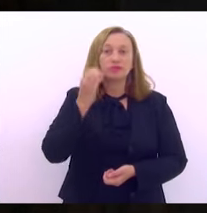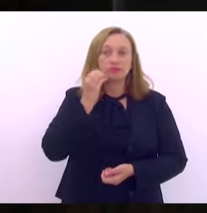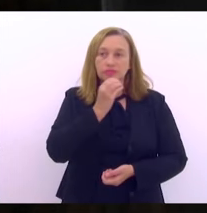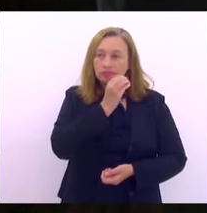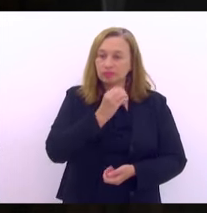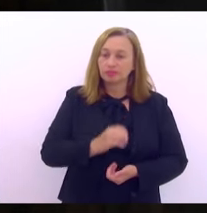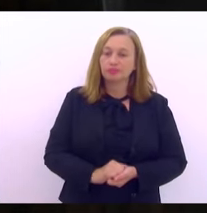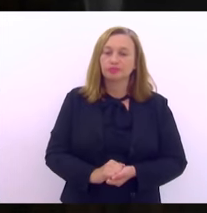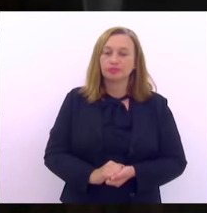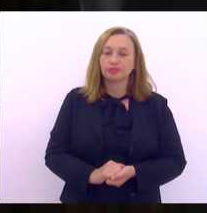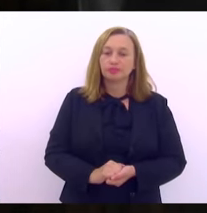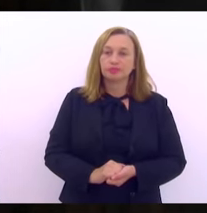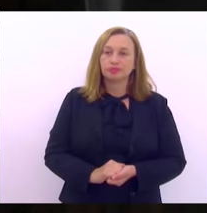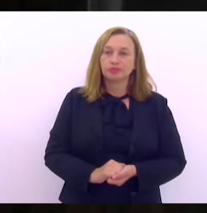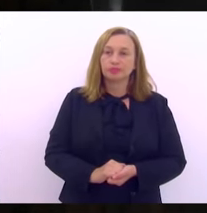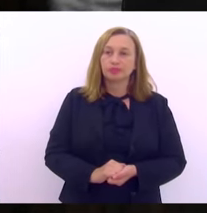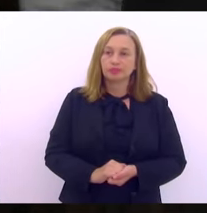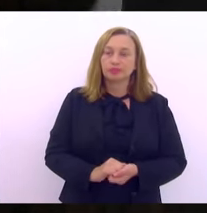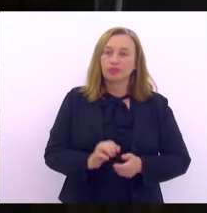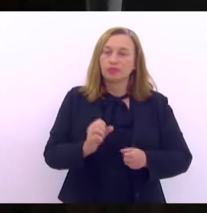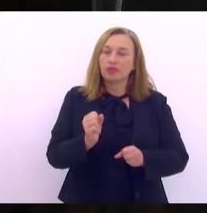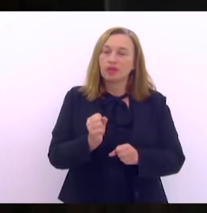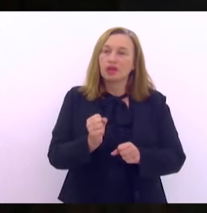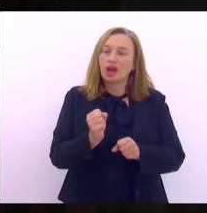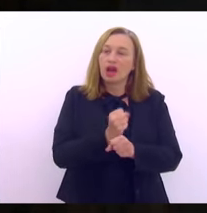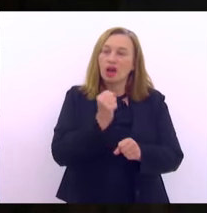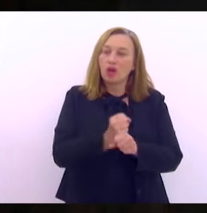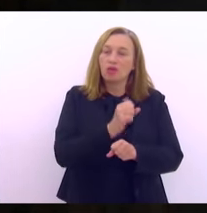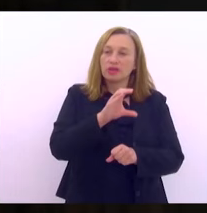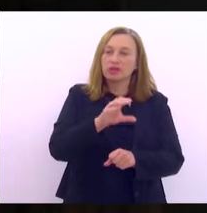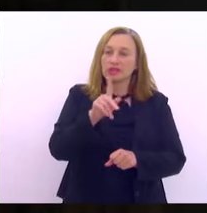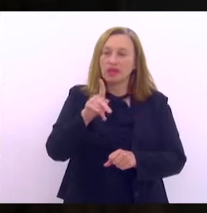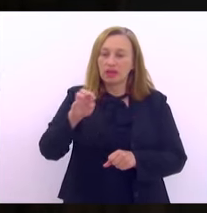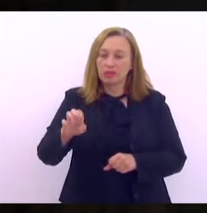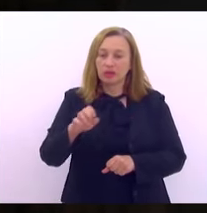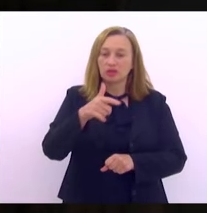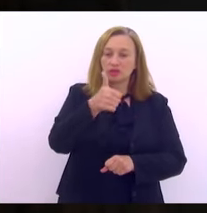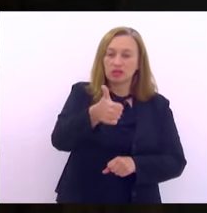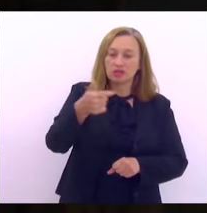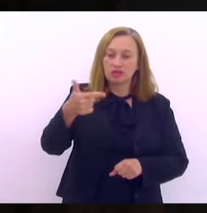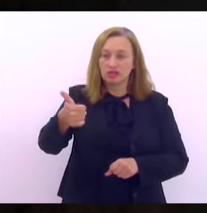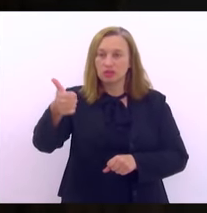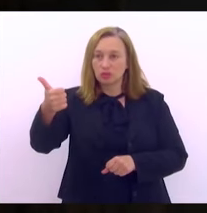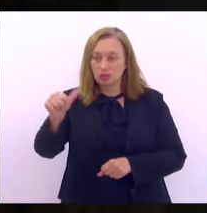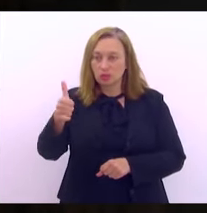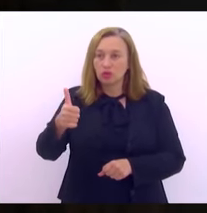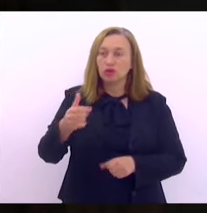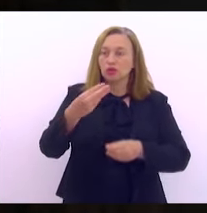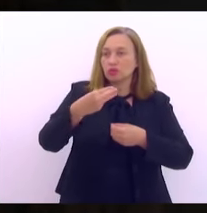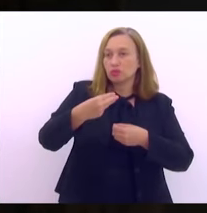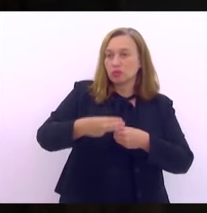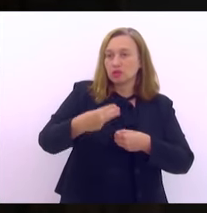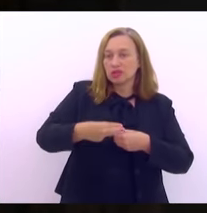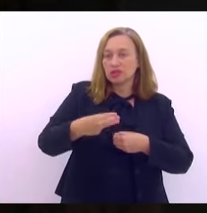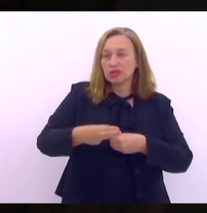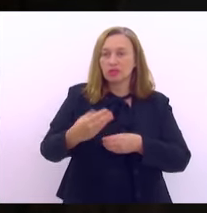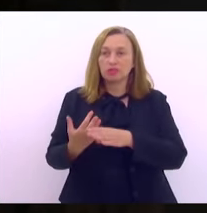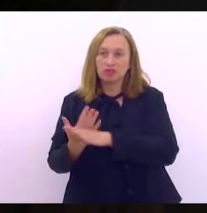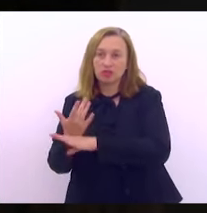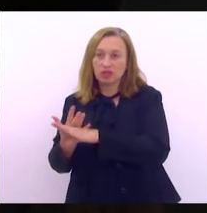Castro, a reforma do CIEP 201 Araão Stenbrush, localizado no município de Duque de